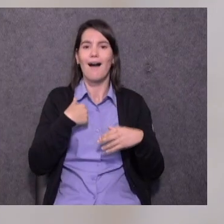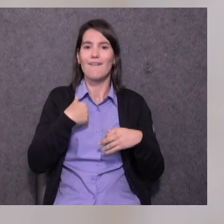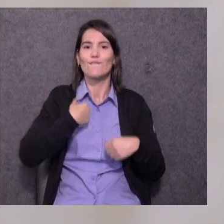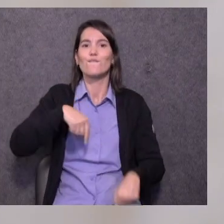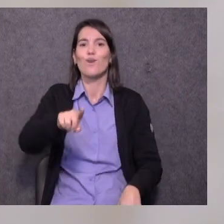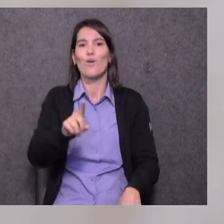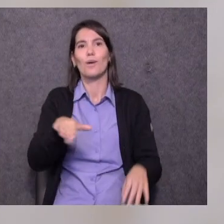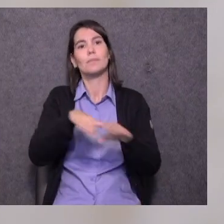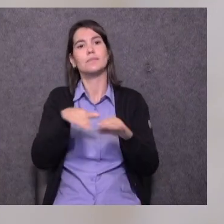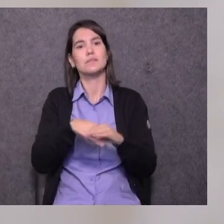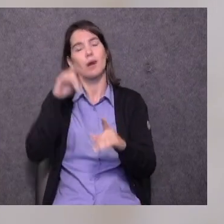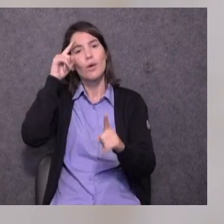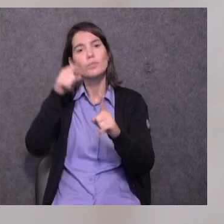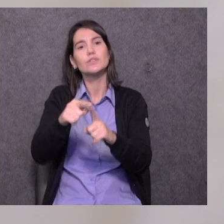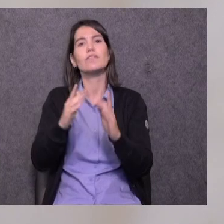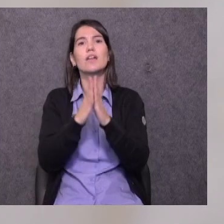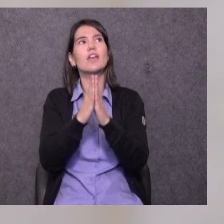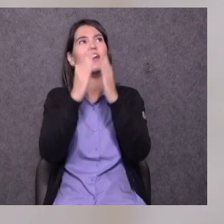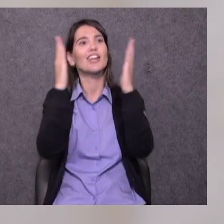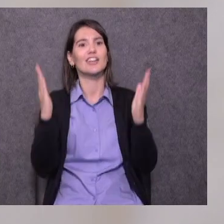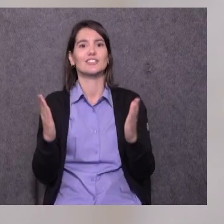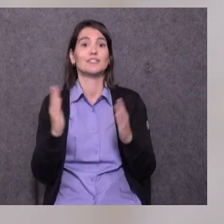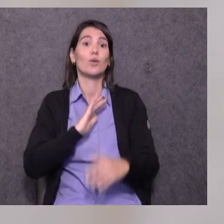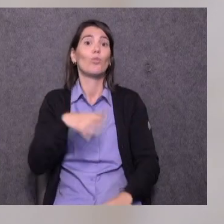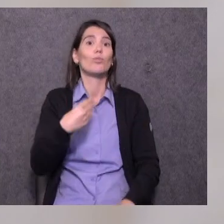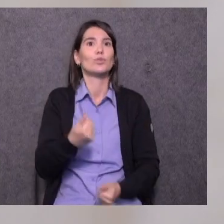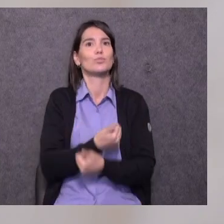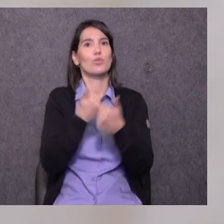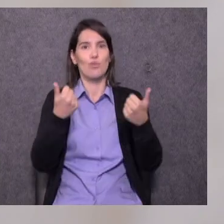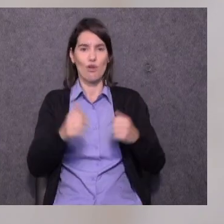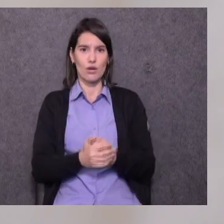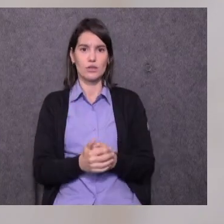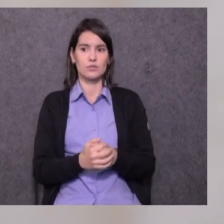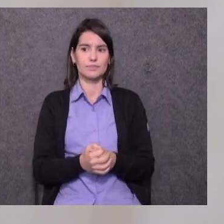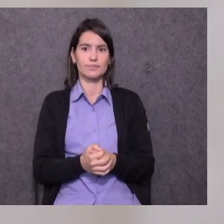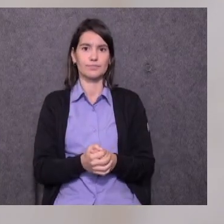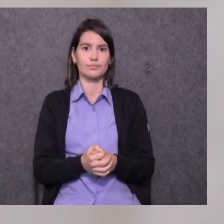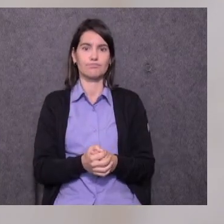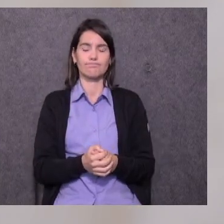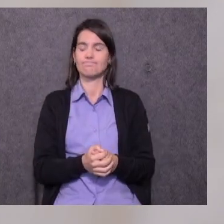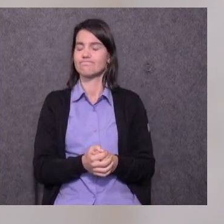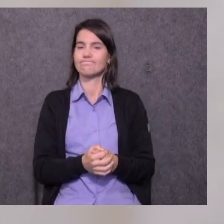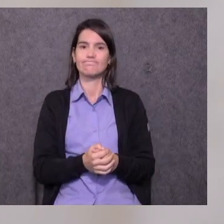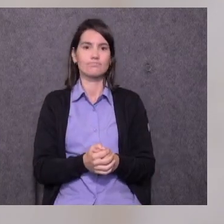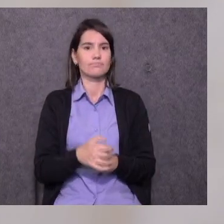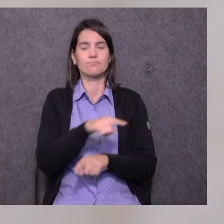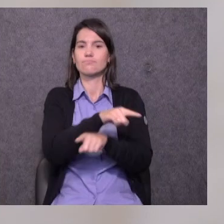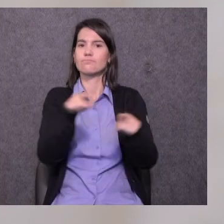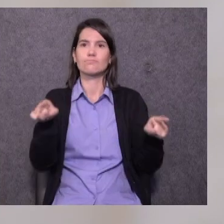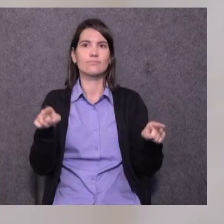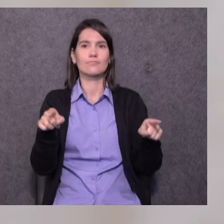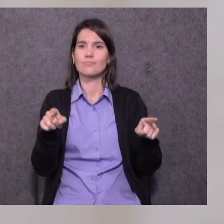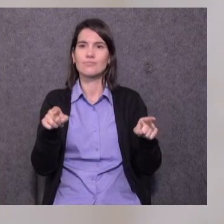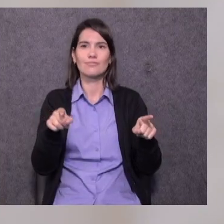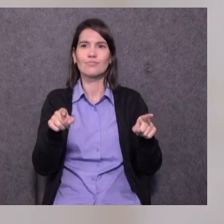participarmos na missão da Igreja para um mundo melhor. Que ninguém se exima a